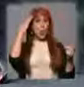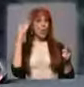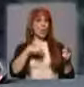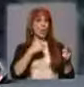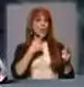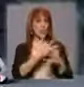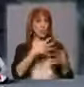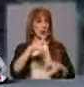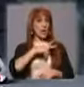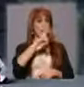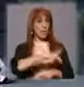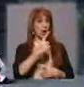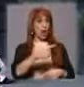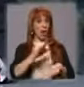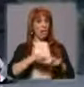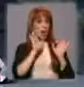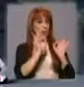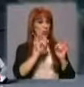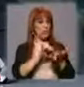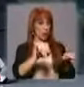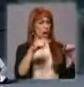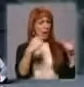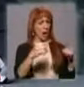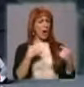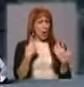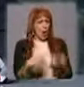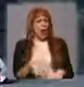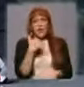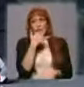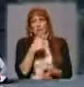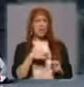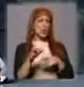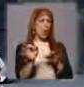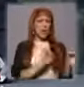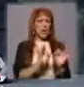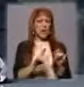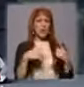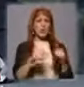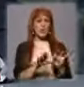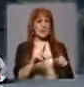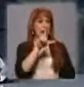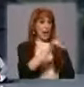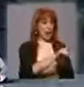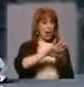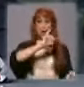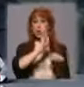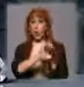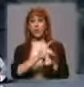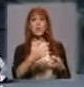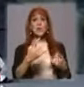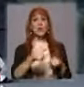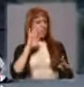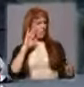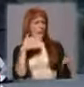preocupação muito grande em Portugal com o tratamento do cancro. Temos, felizmente, organizações como a Liga e como outras que